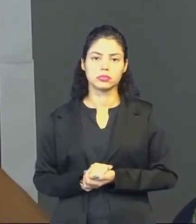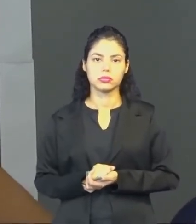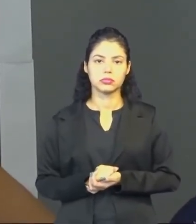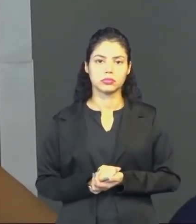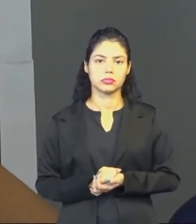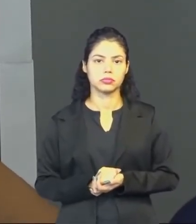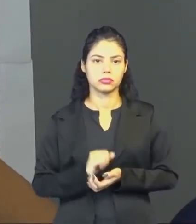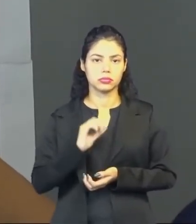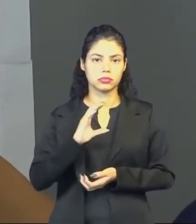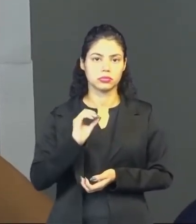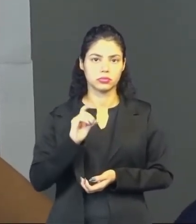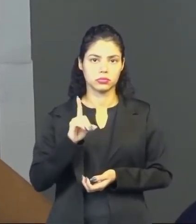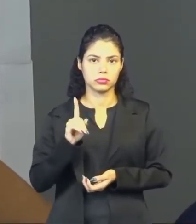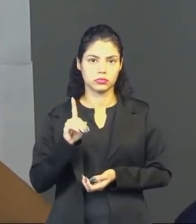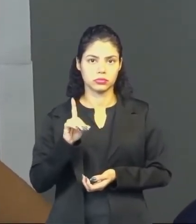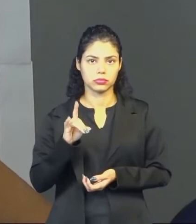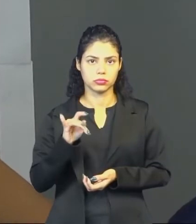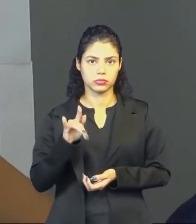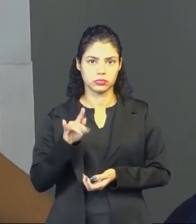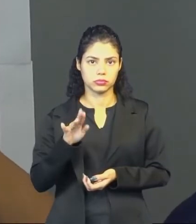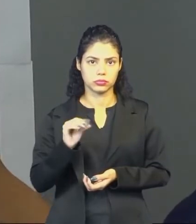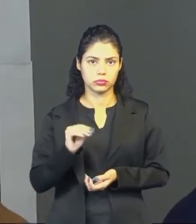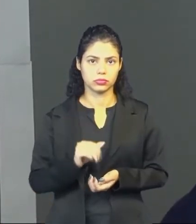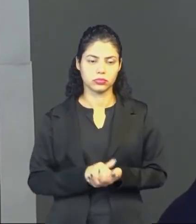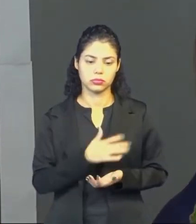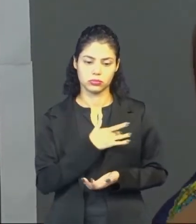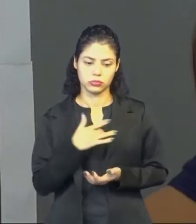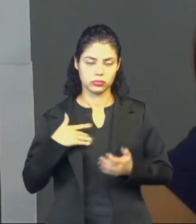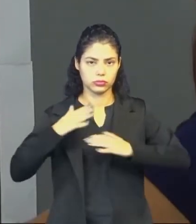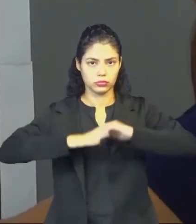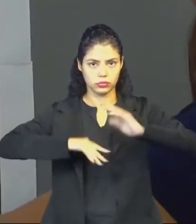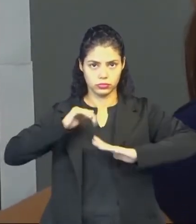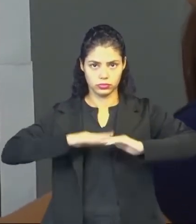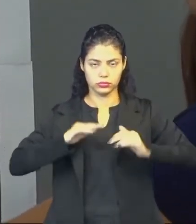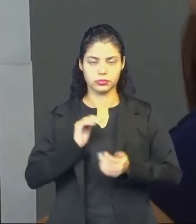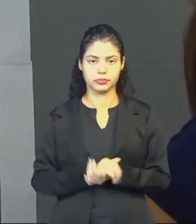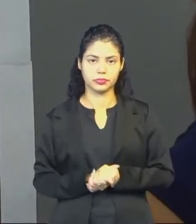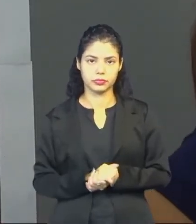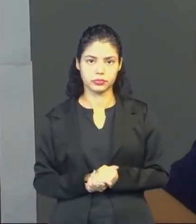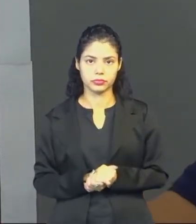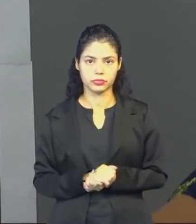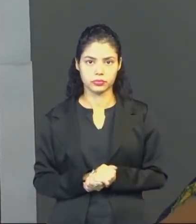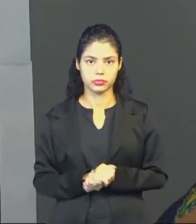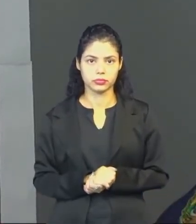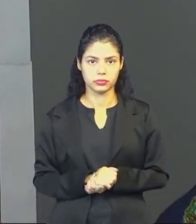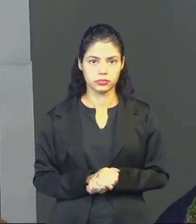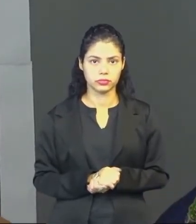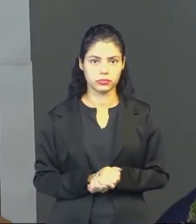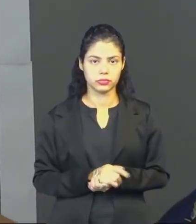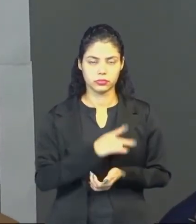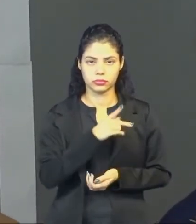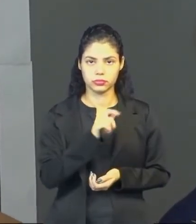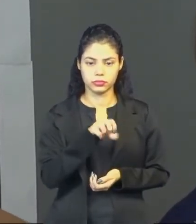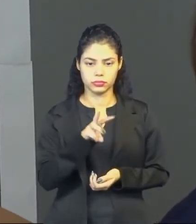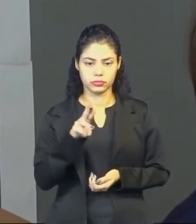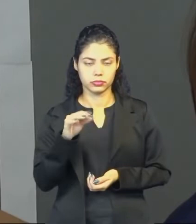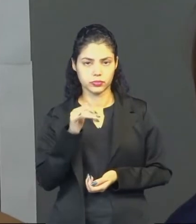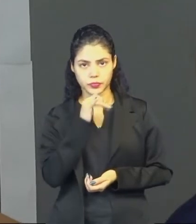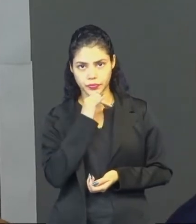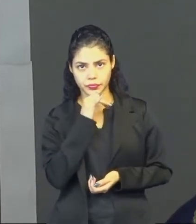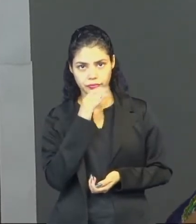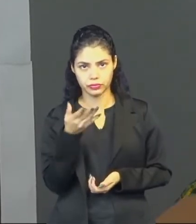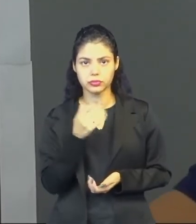o código, né, do profissional aqui de saúde. Aí diz aqui, ó, para Maria Fulana da Silva, como exemplo